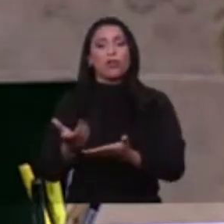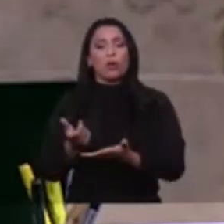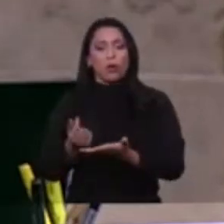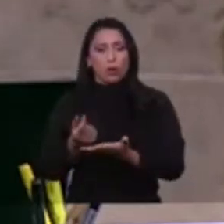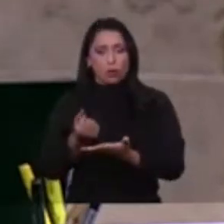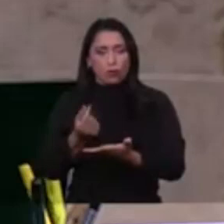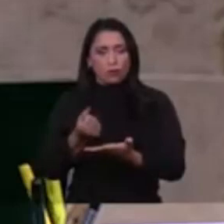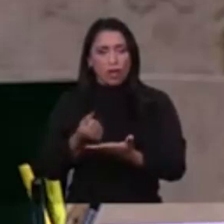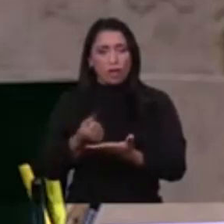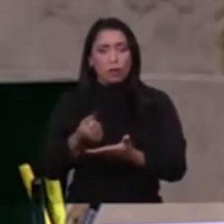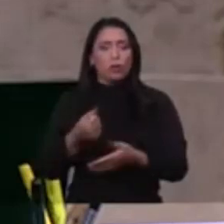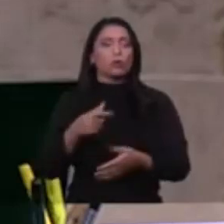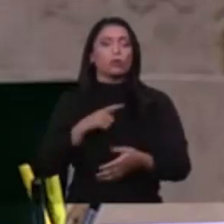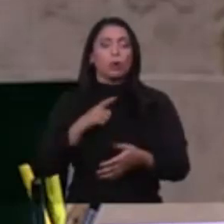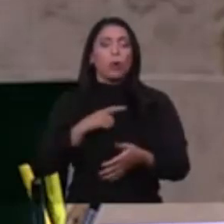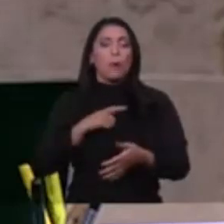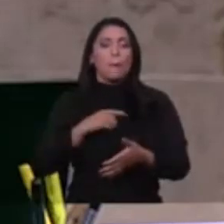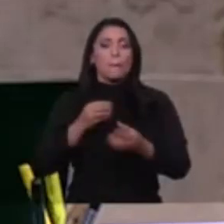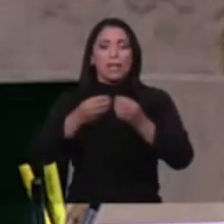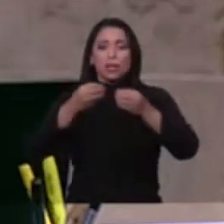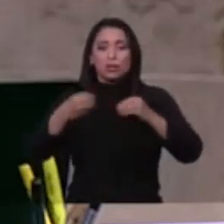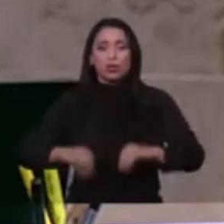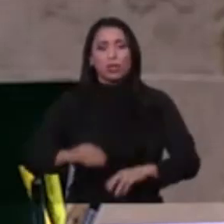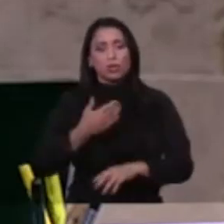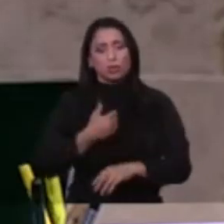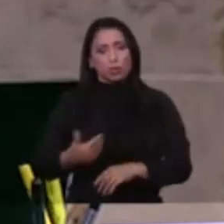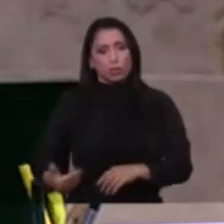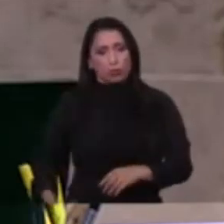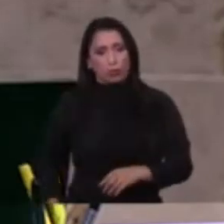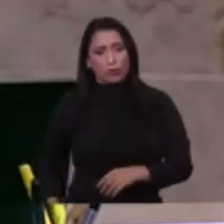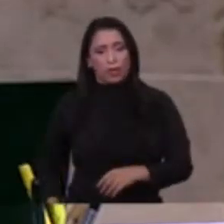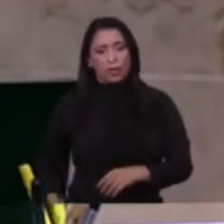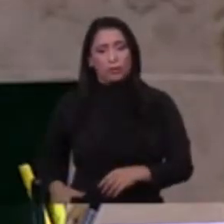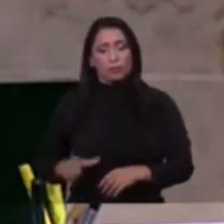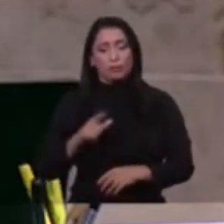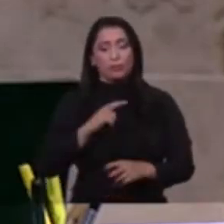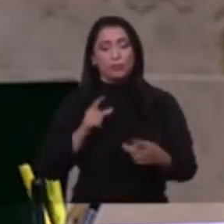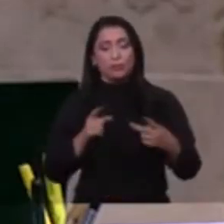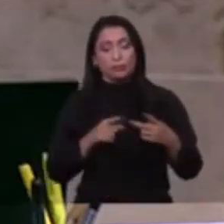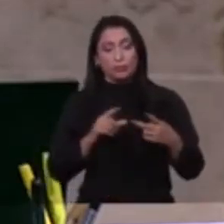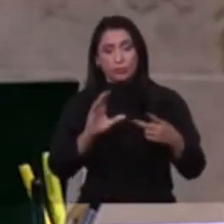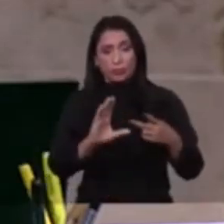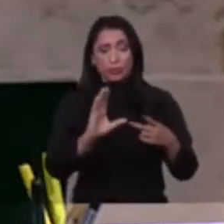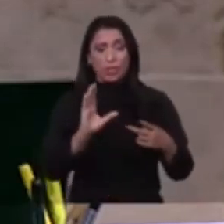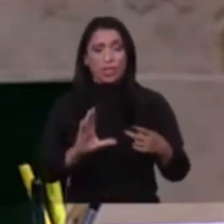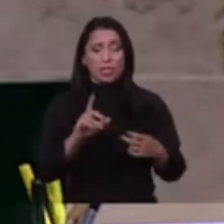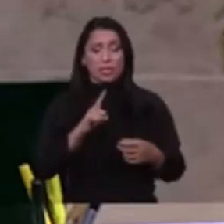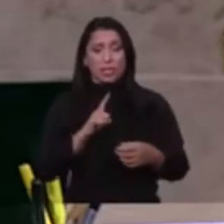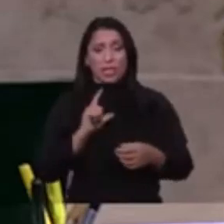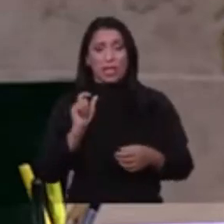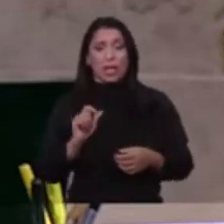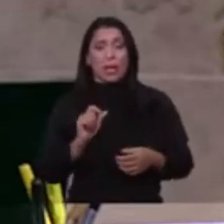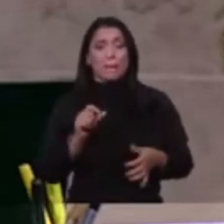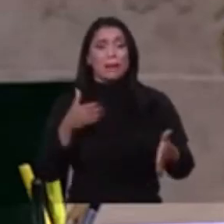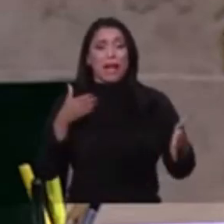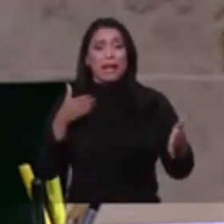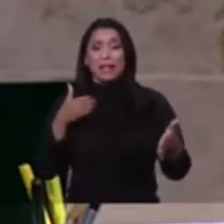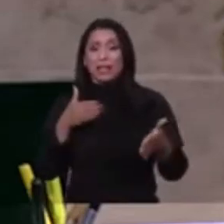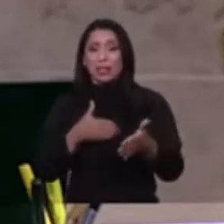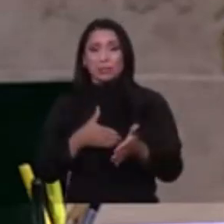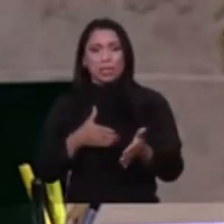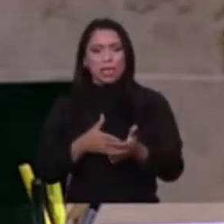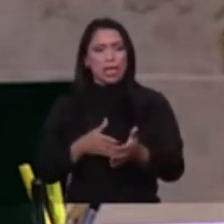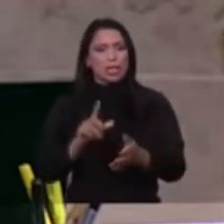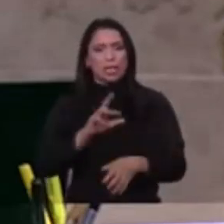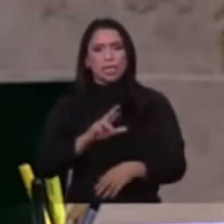incremento aos cofres do Estado. E C. A função inibitória, que inibe novos episódios